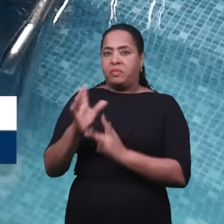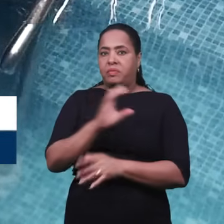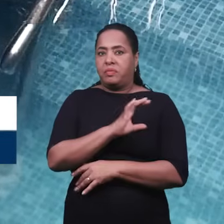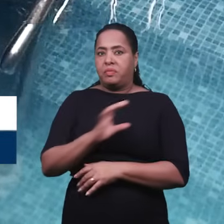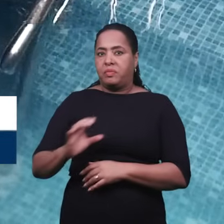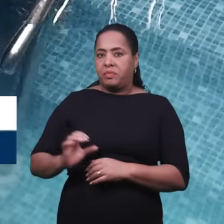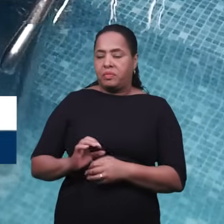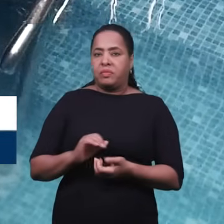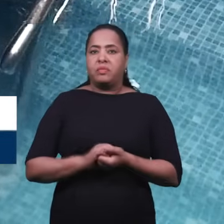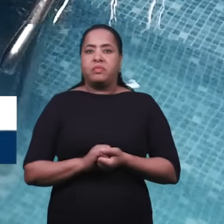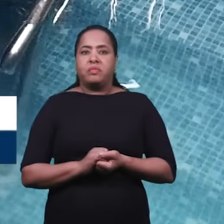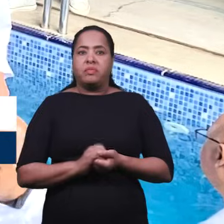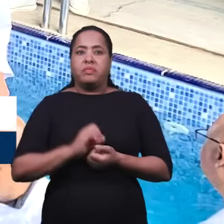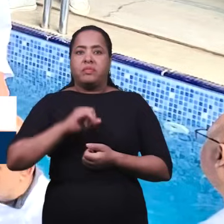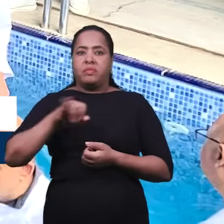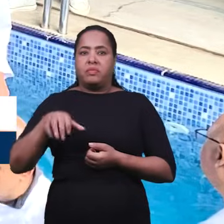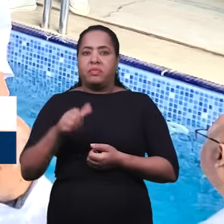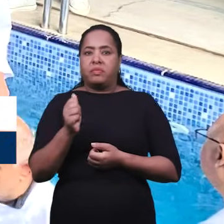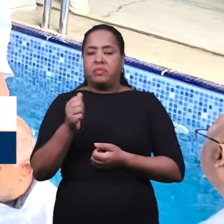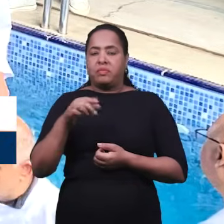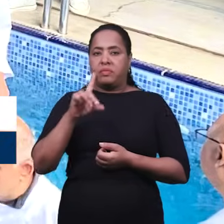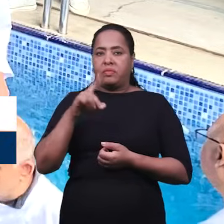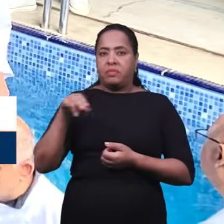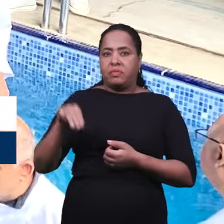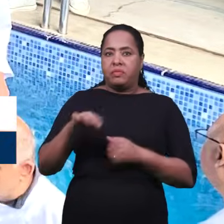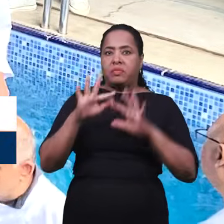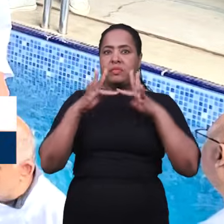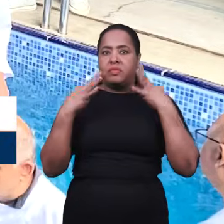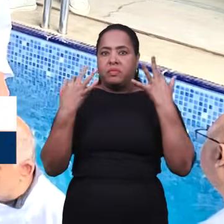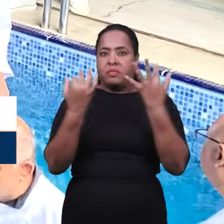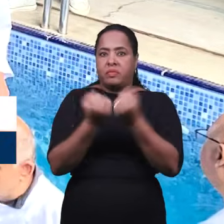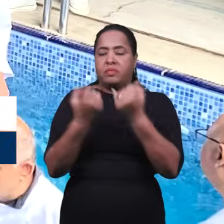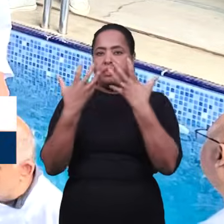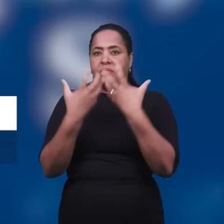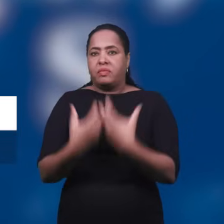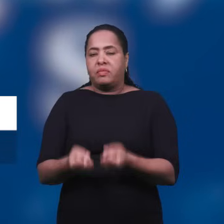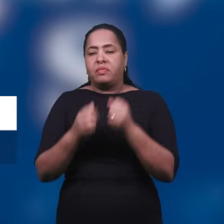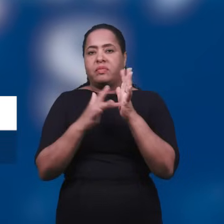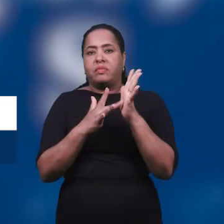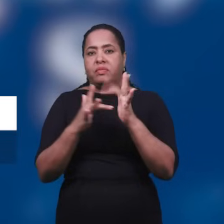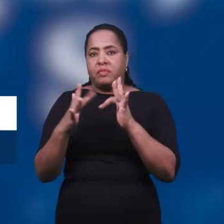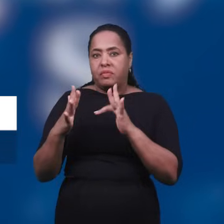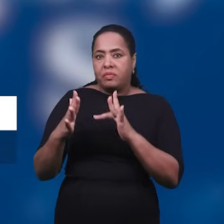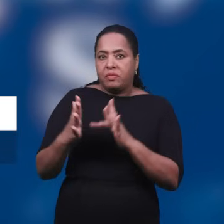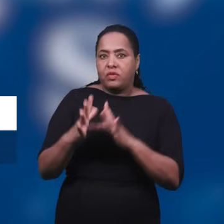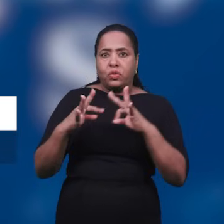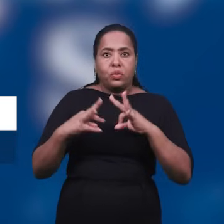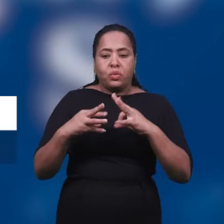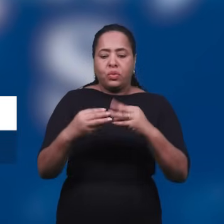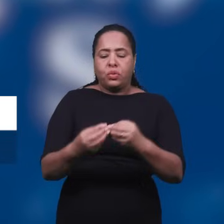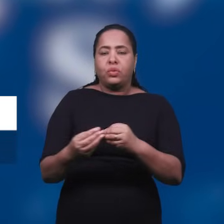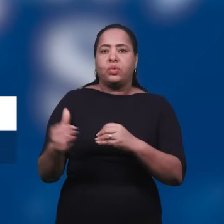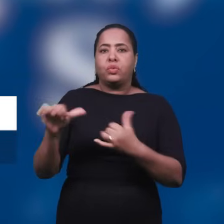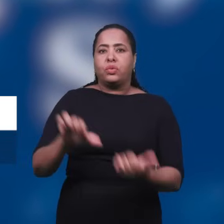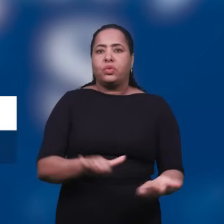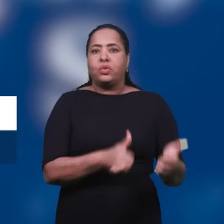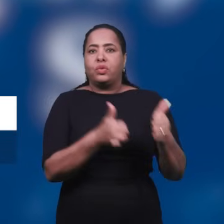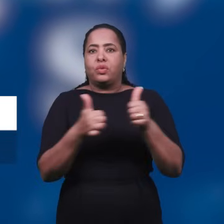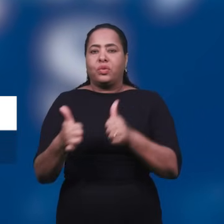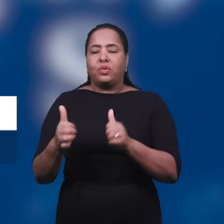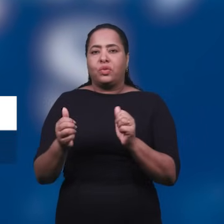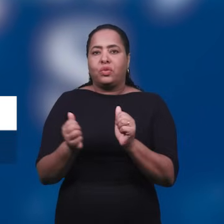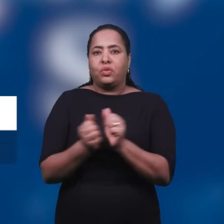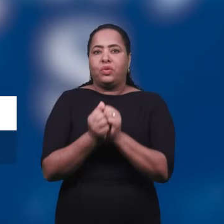Jesus. Na igreja do Jardim Helena, uma família inteira se definiu na presença do Senhor e puderam ser